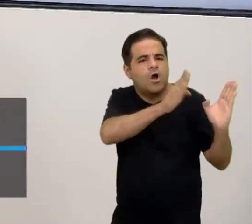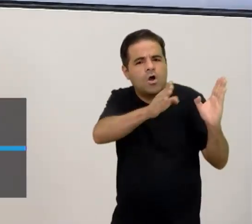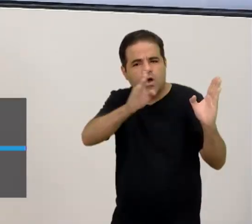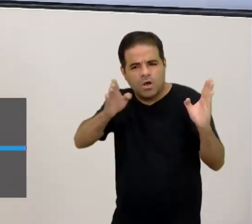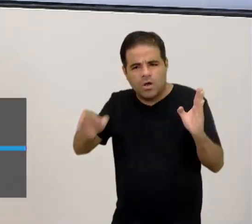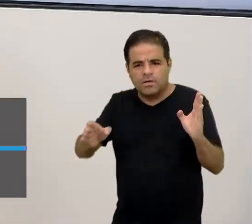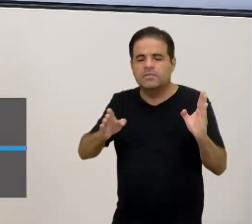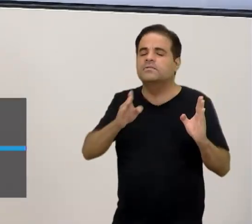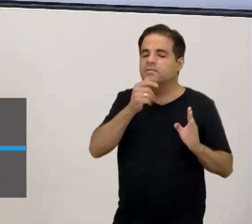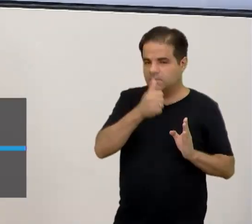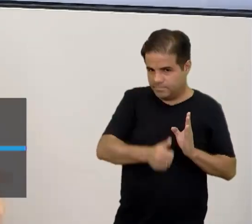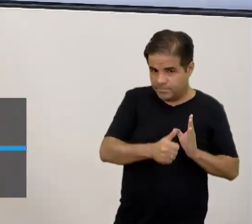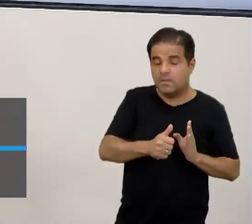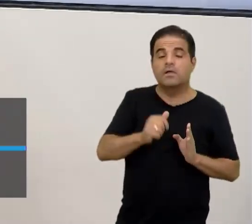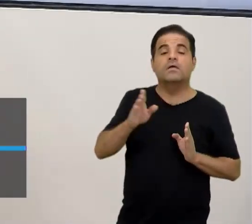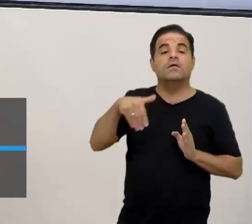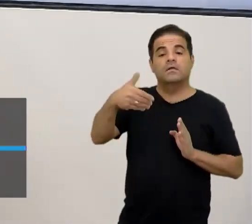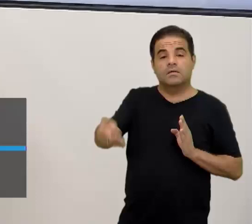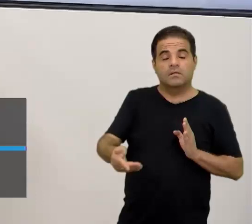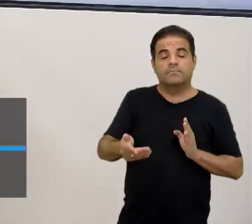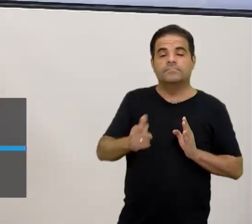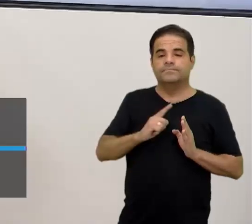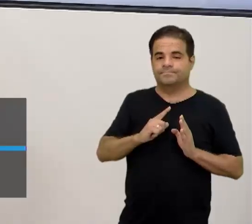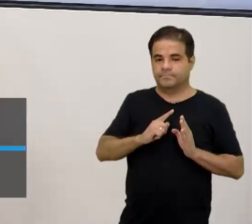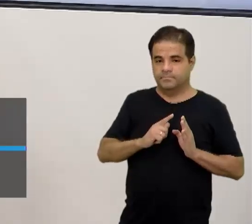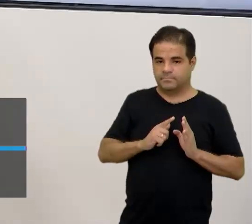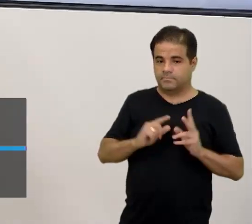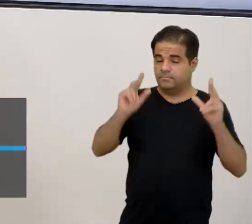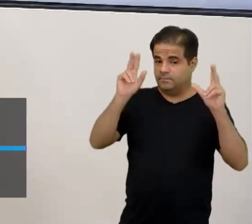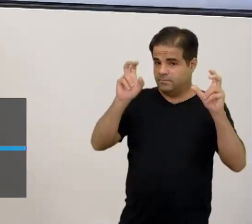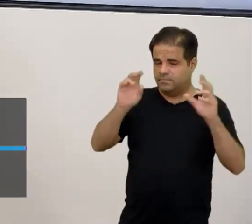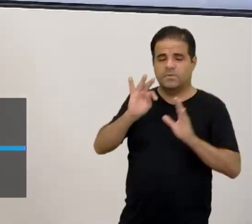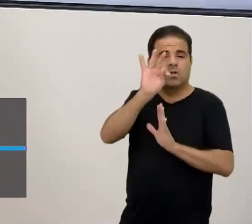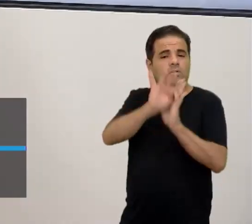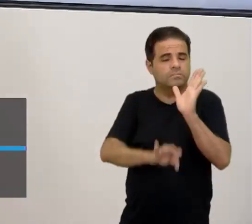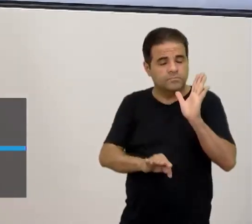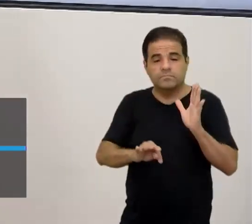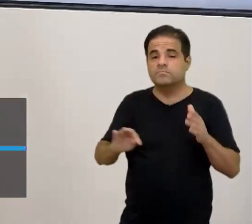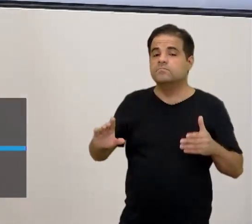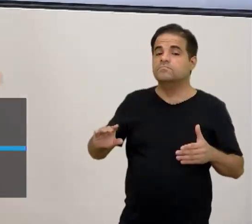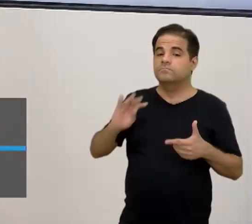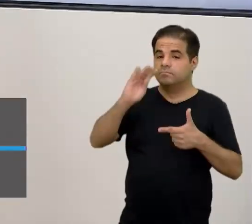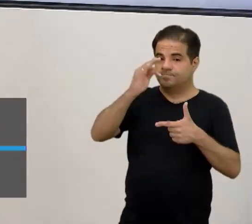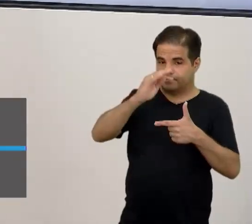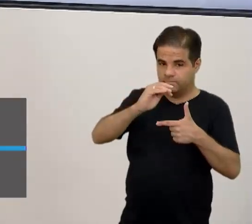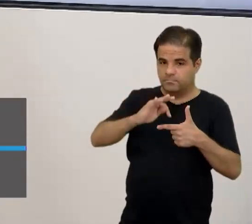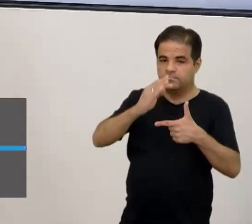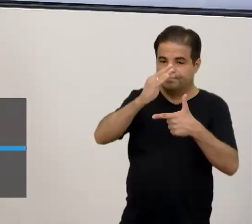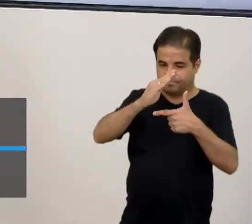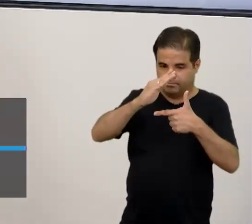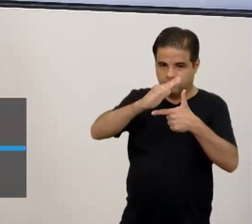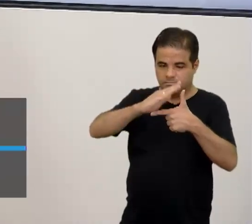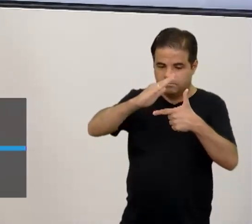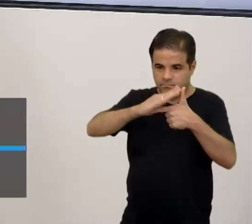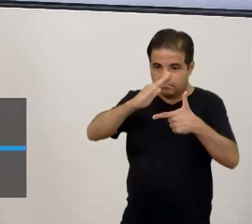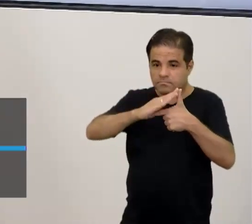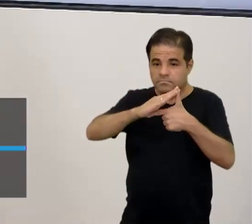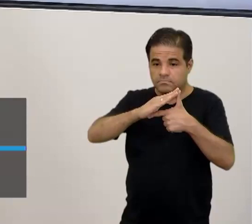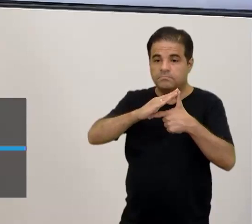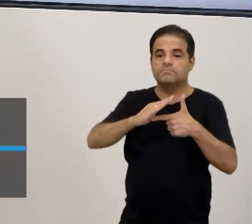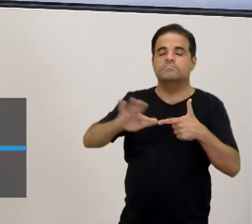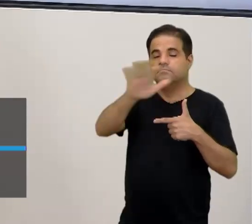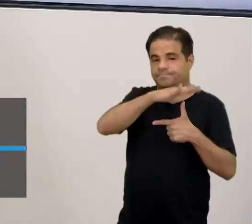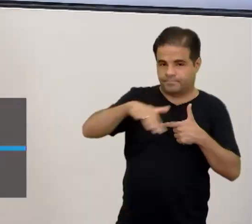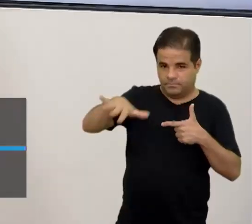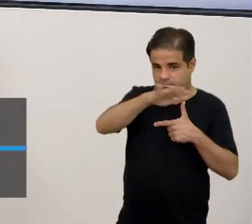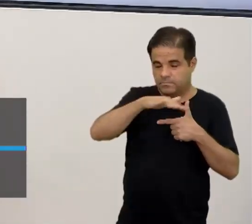dos segmentos, tá certo? E aí, esse teorema surgiu aí da representação de um experimento, né? O experimento da sombra